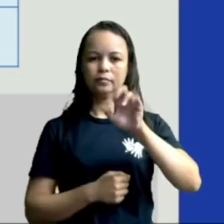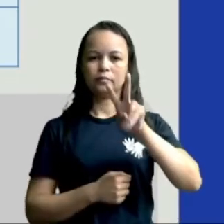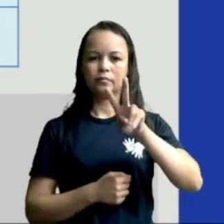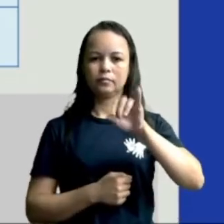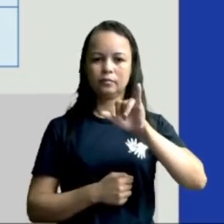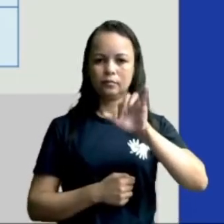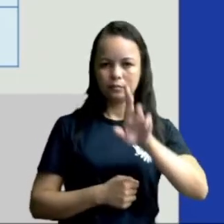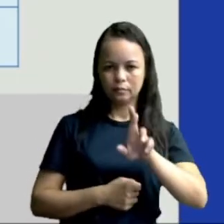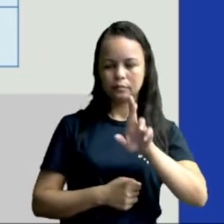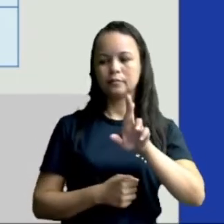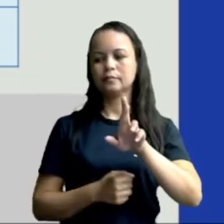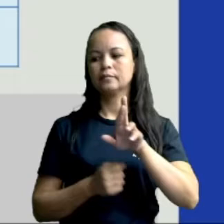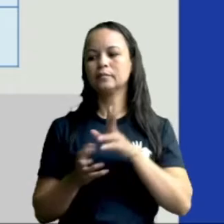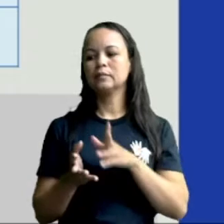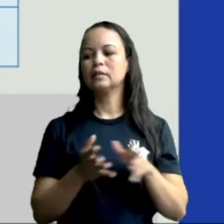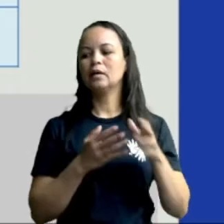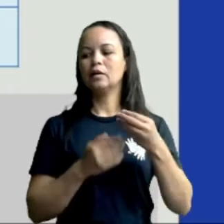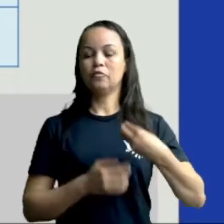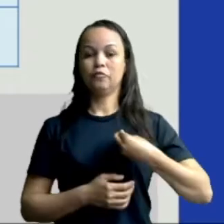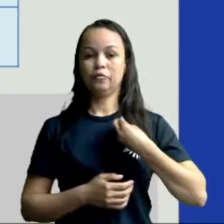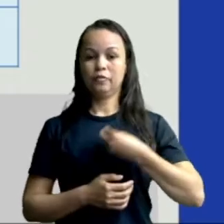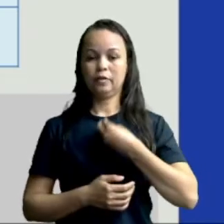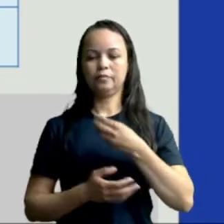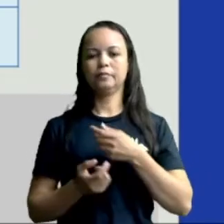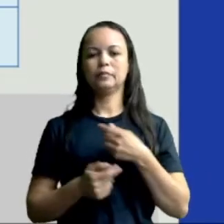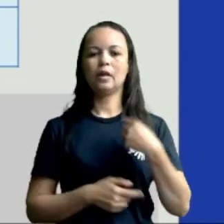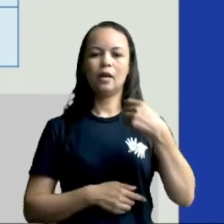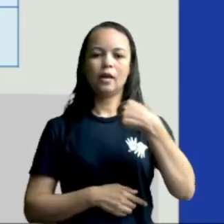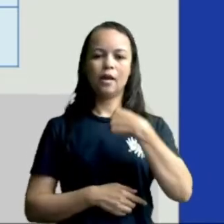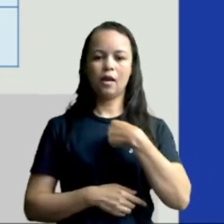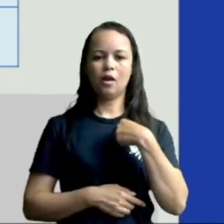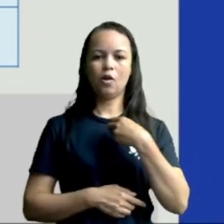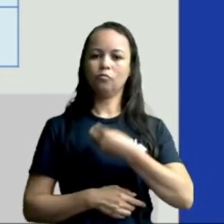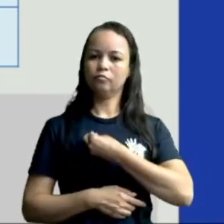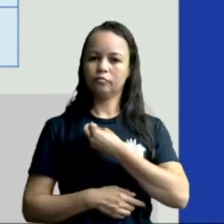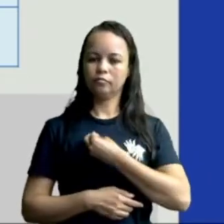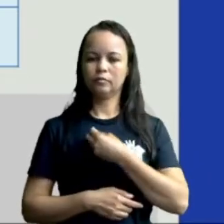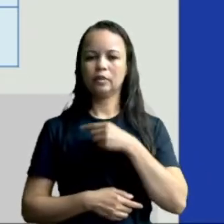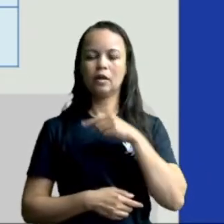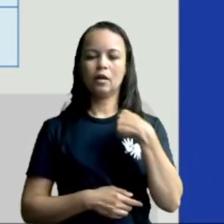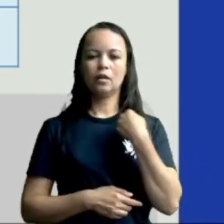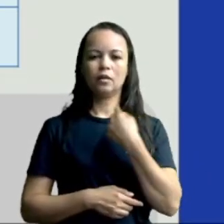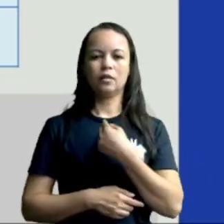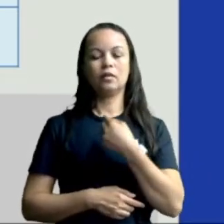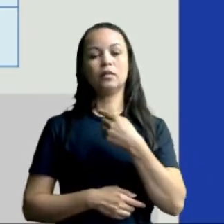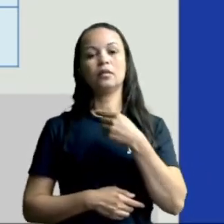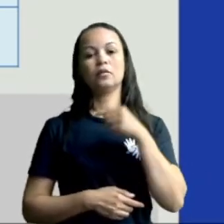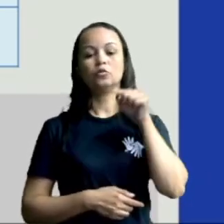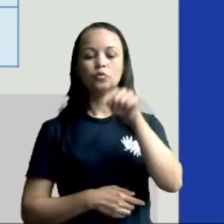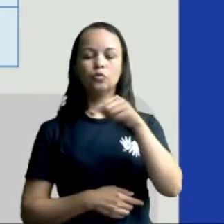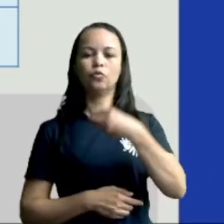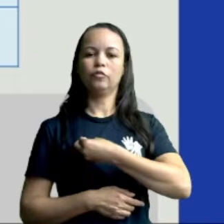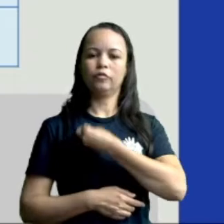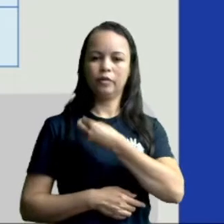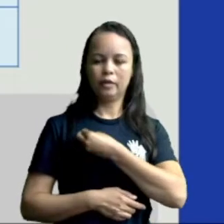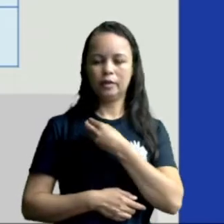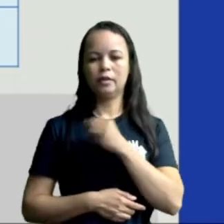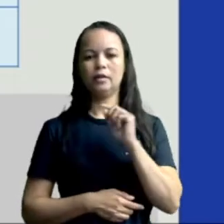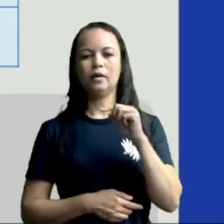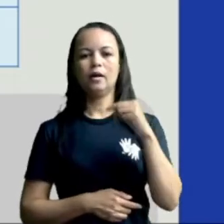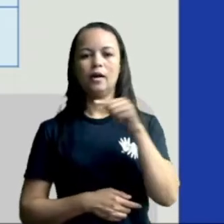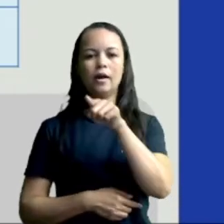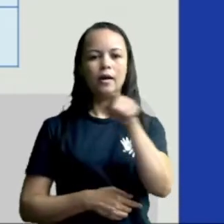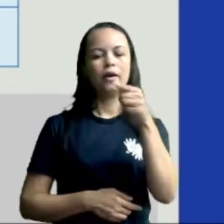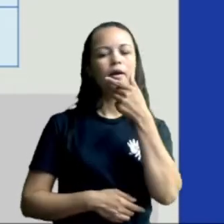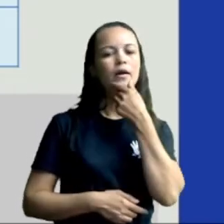Yo viviría, tú vivirías, él viviría, nosotros viviríamos,